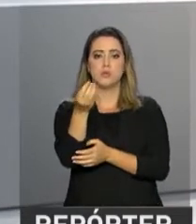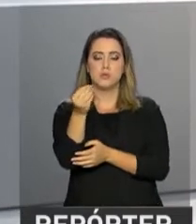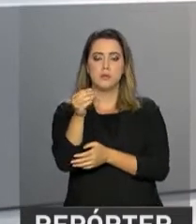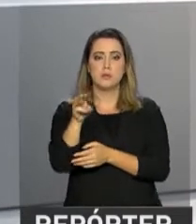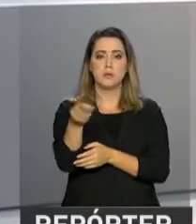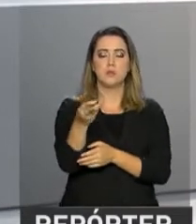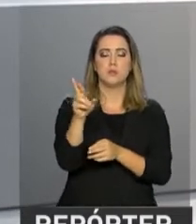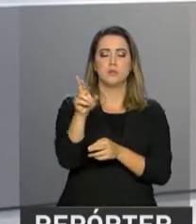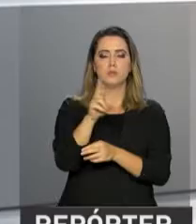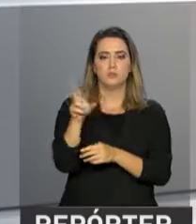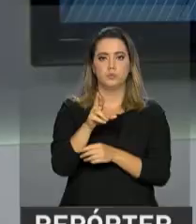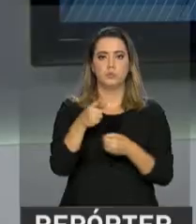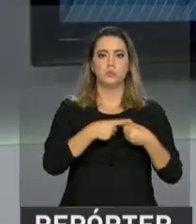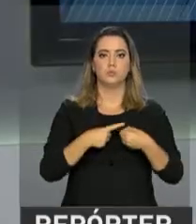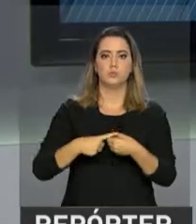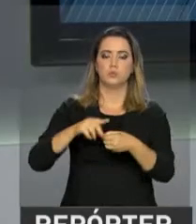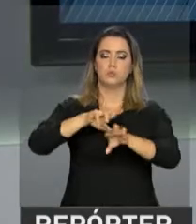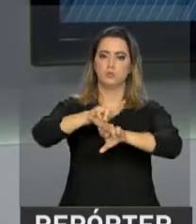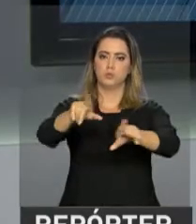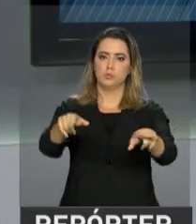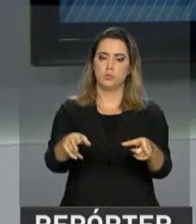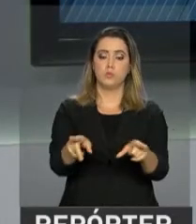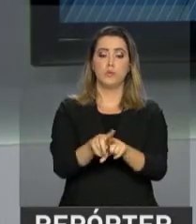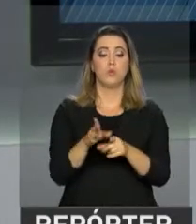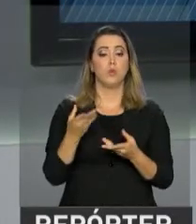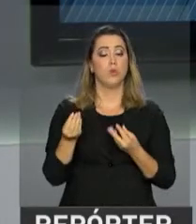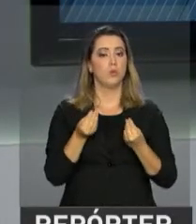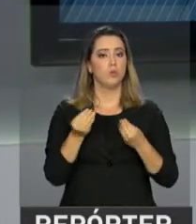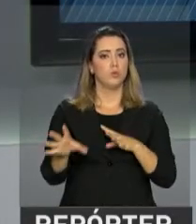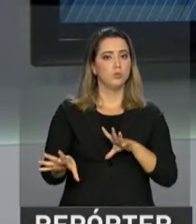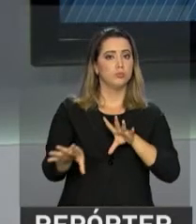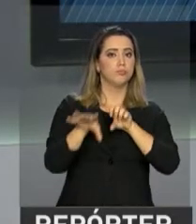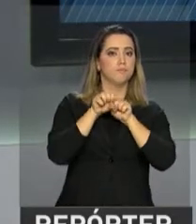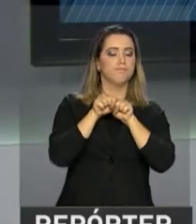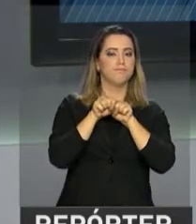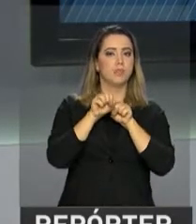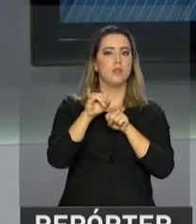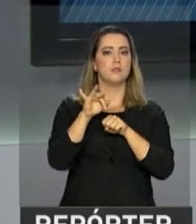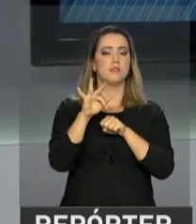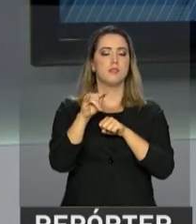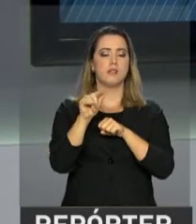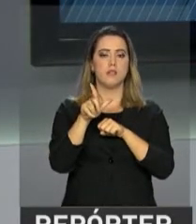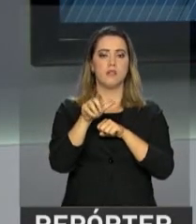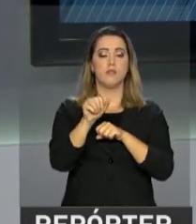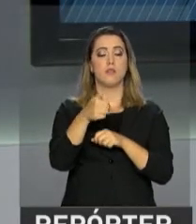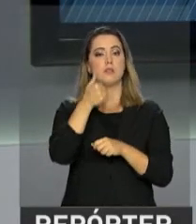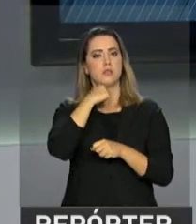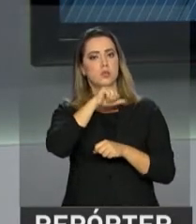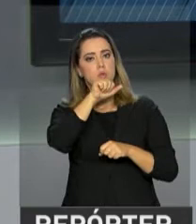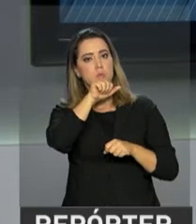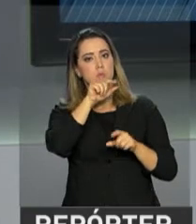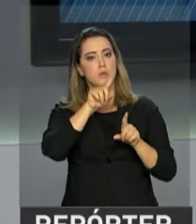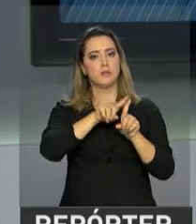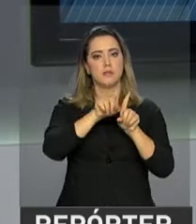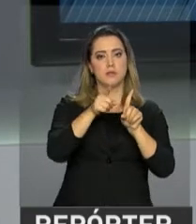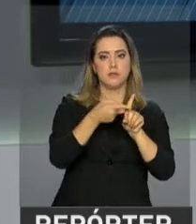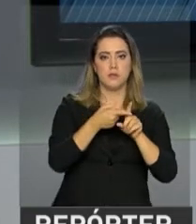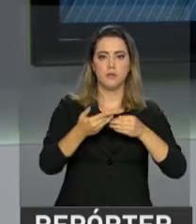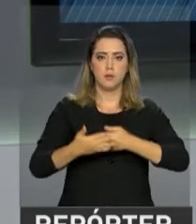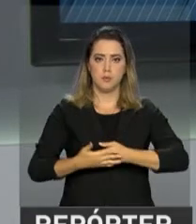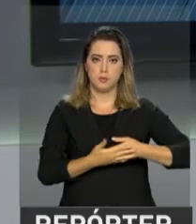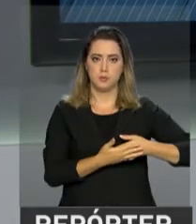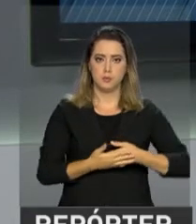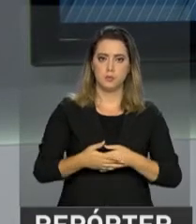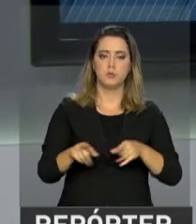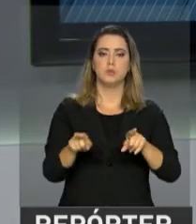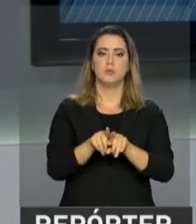dos casos registrados. Como uma das formas de transmissão da sífilis é de mães grávidas para bebês, também foi lançada